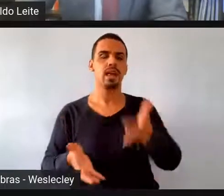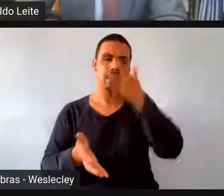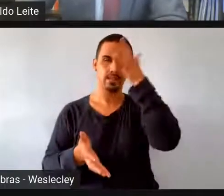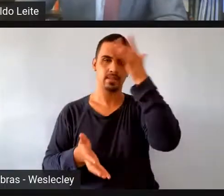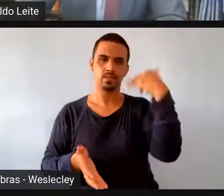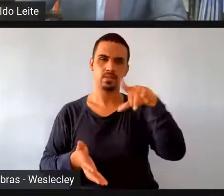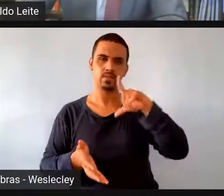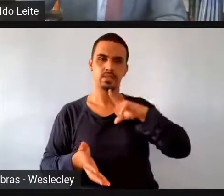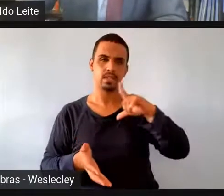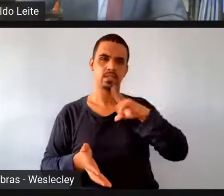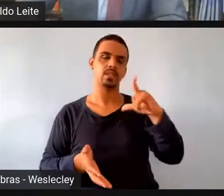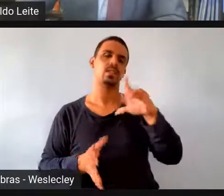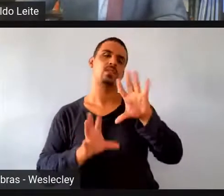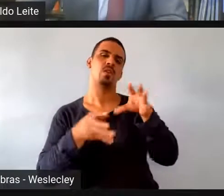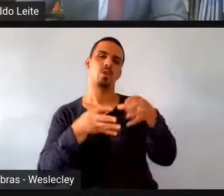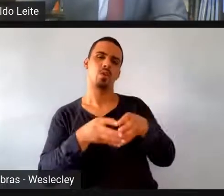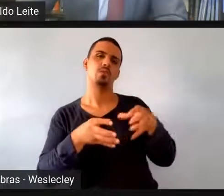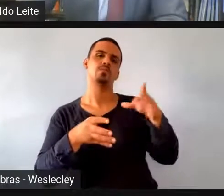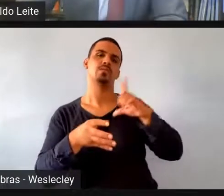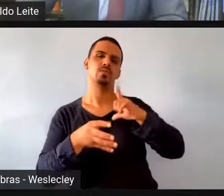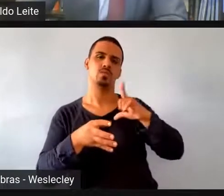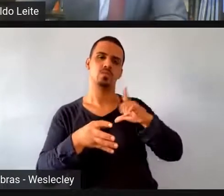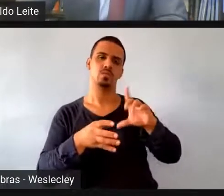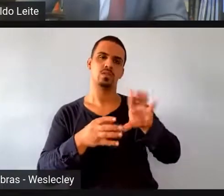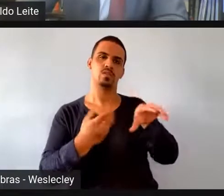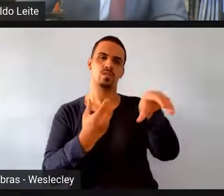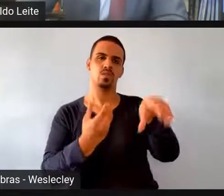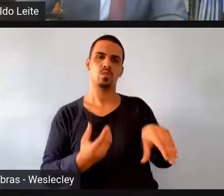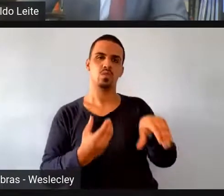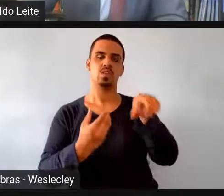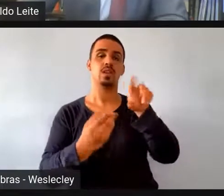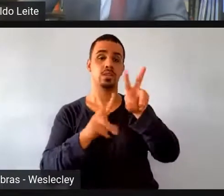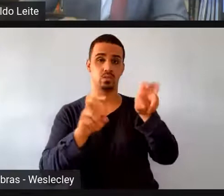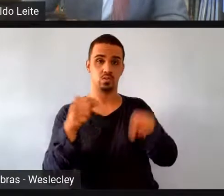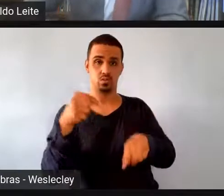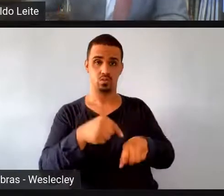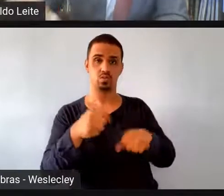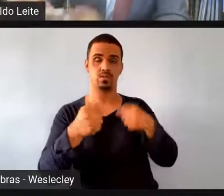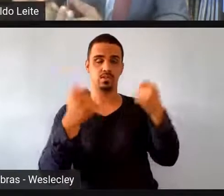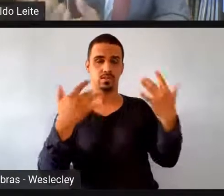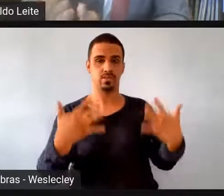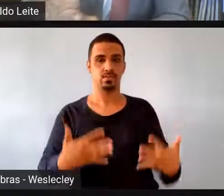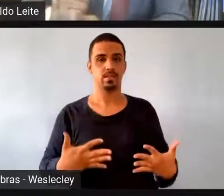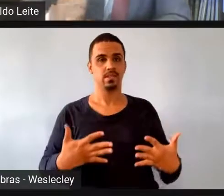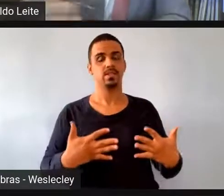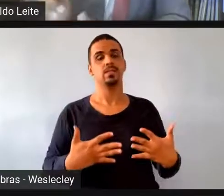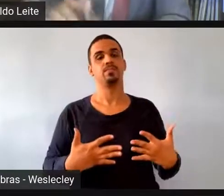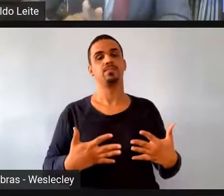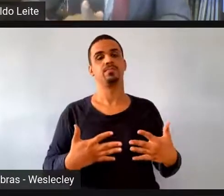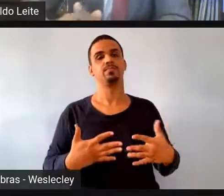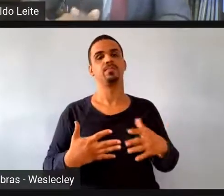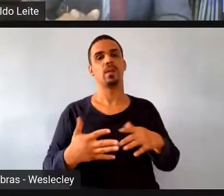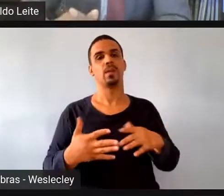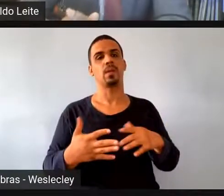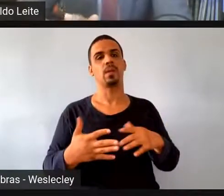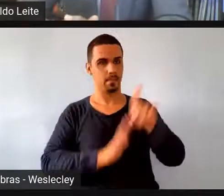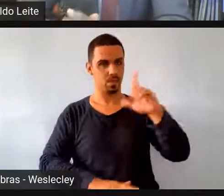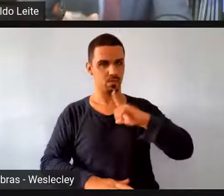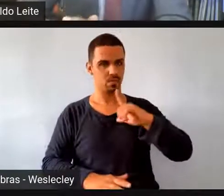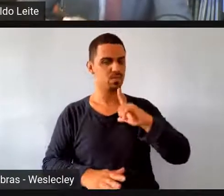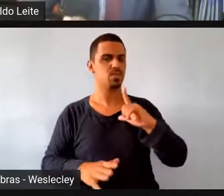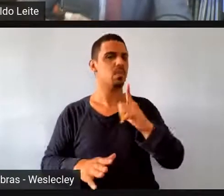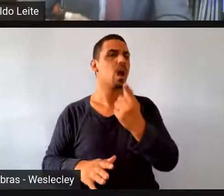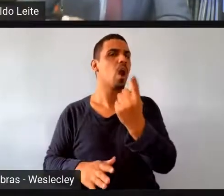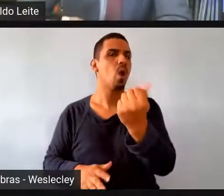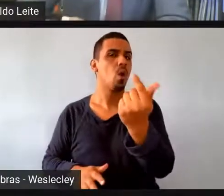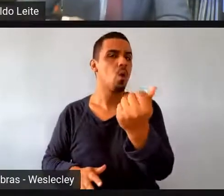eventualmente eu vi comissões do Congresso debruçando sobre isso, é que vinha a pergunta, a incógnita era, mas quanto?